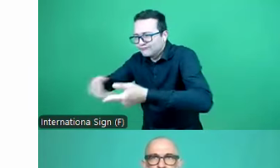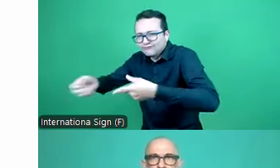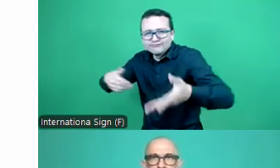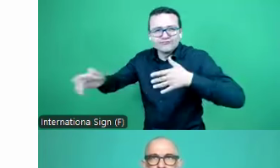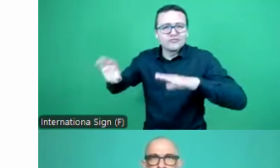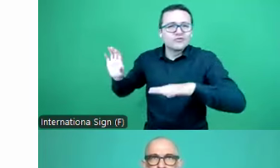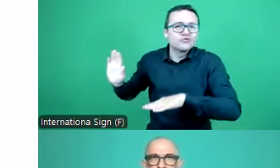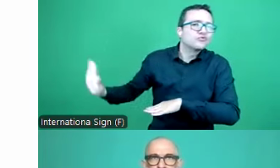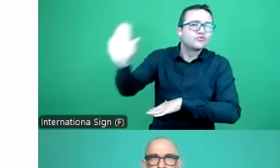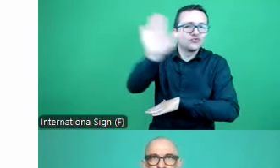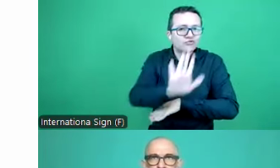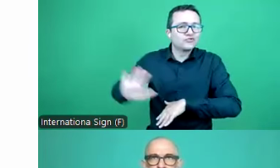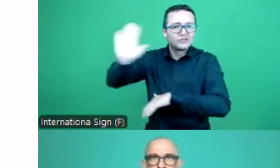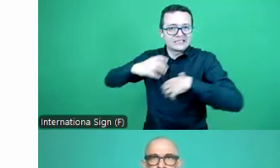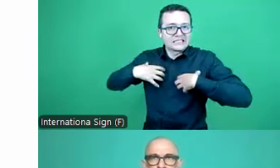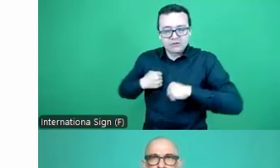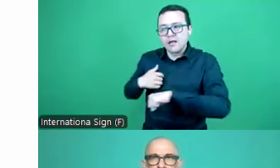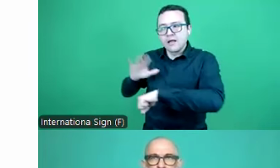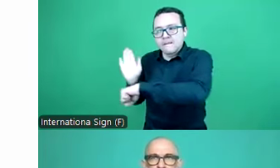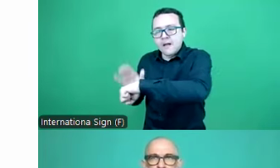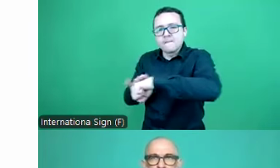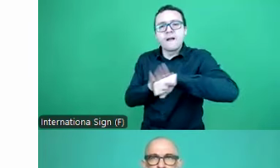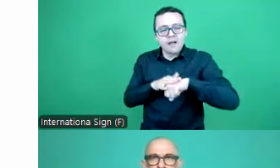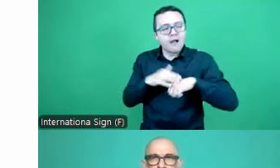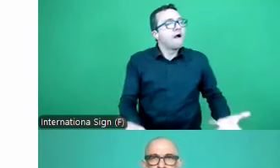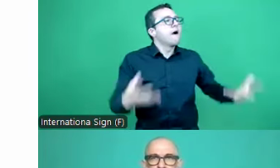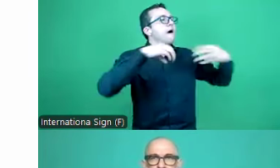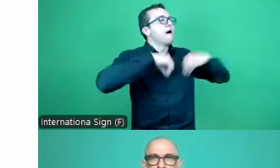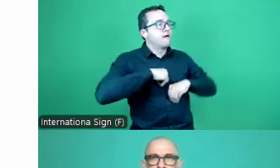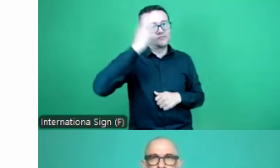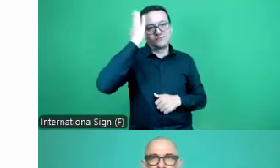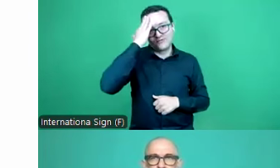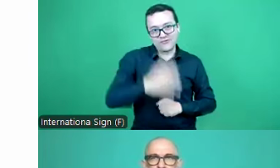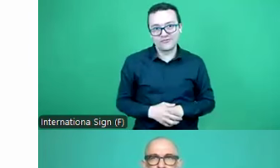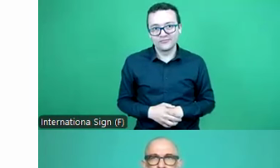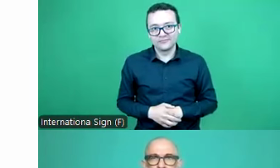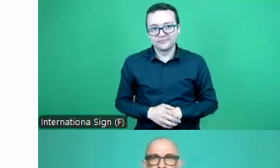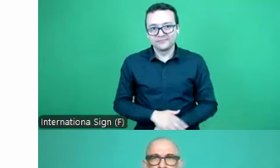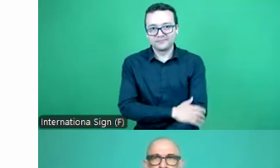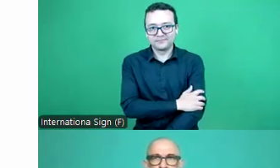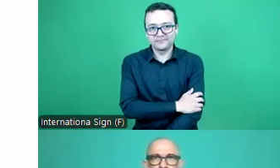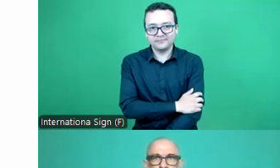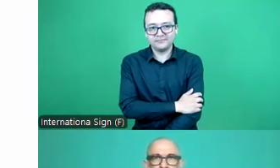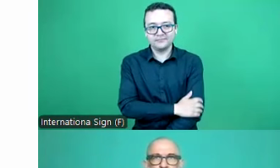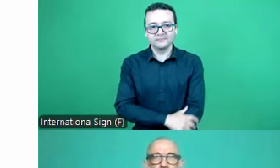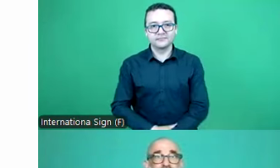portafólios e outros materiais que foram distribuídos do Sistema Nacional de Saúde.